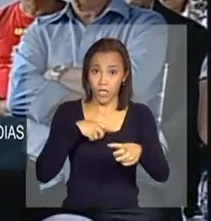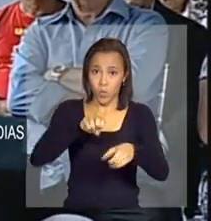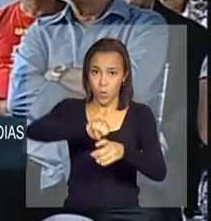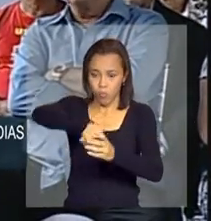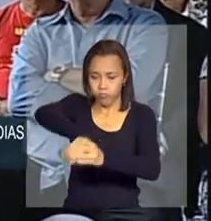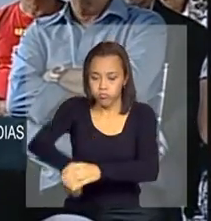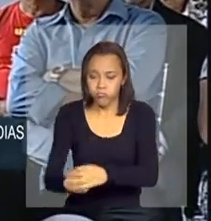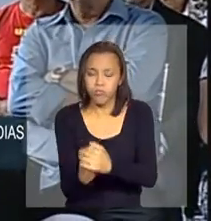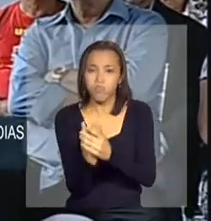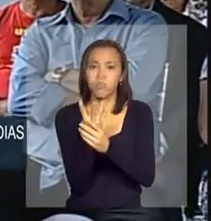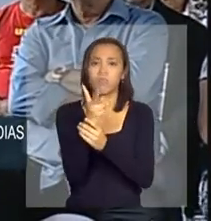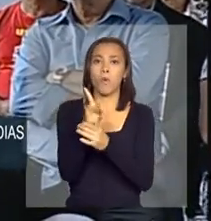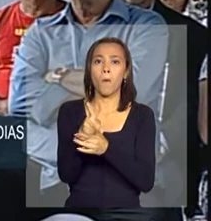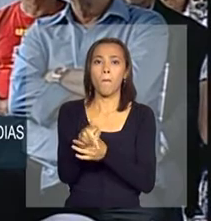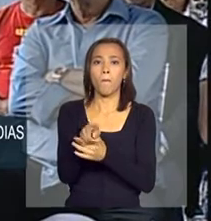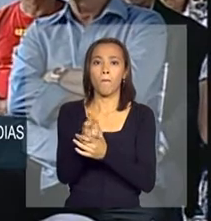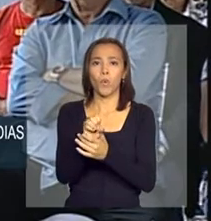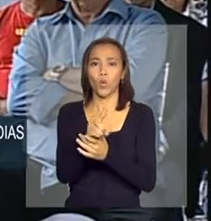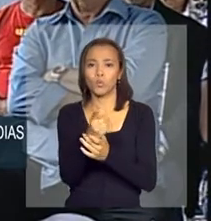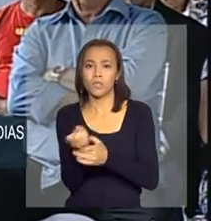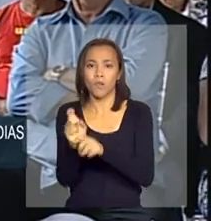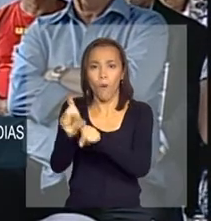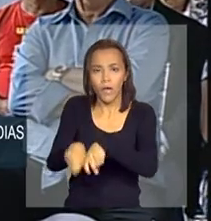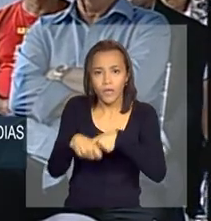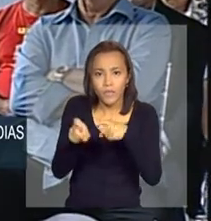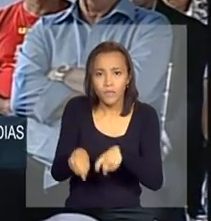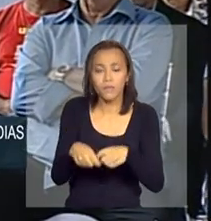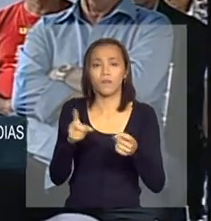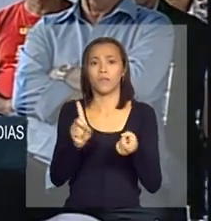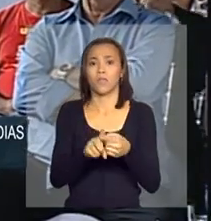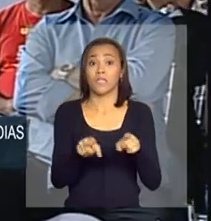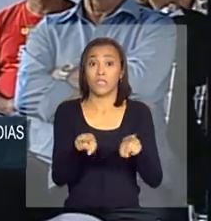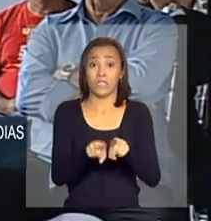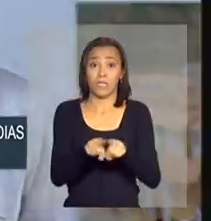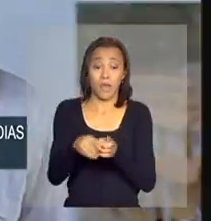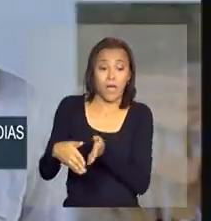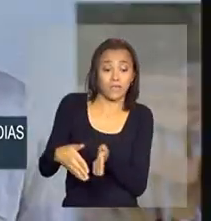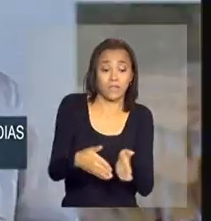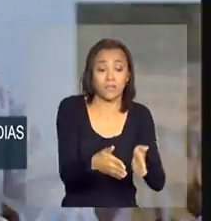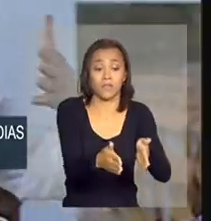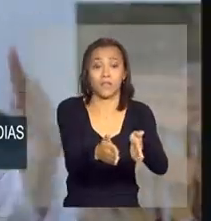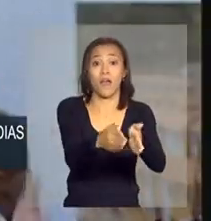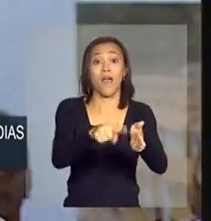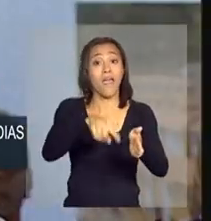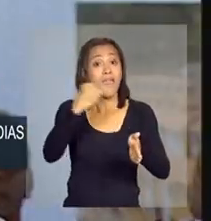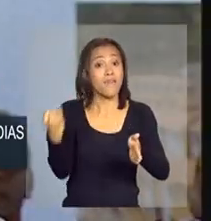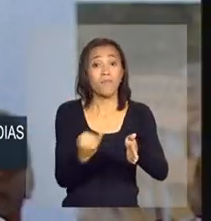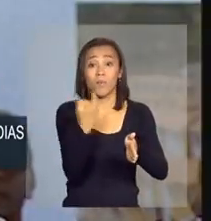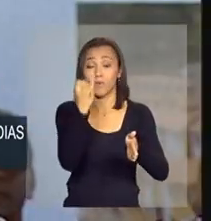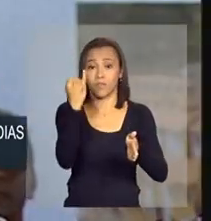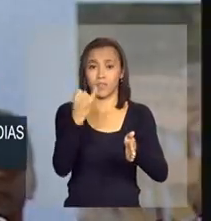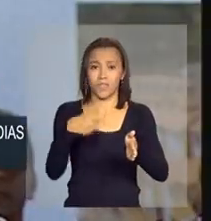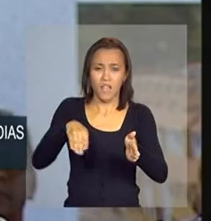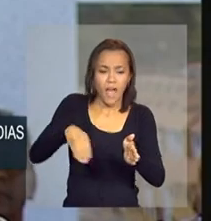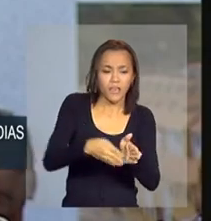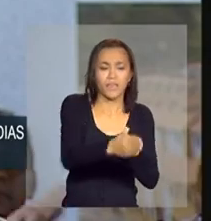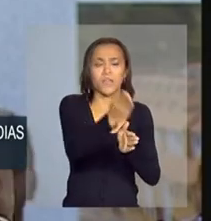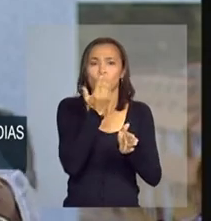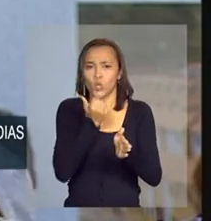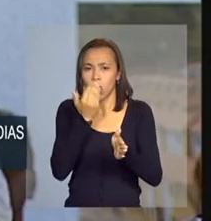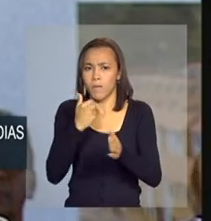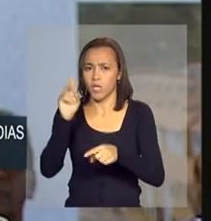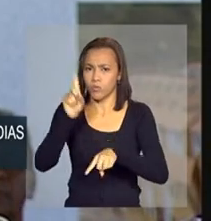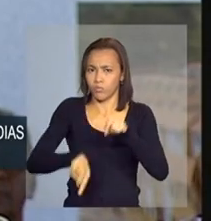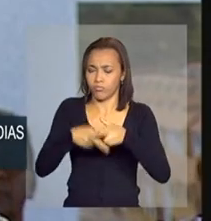agrícola as estradas vicinais são fundamentais por ela é um prato são os alimentos